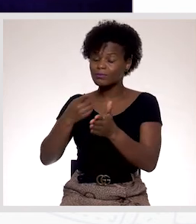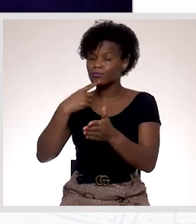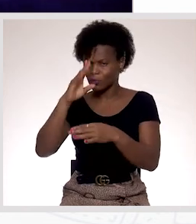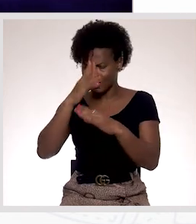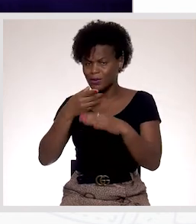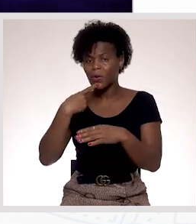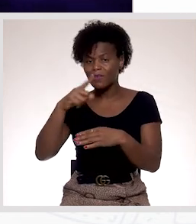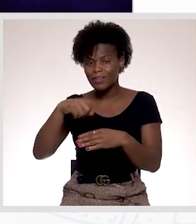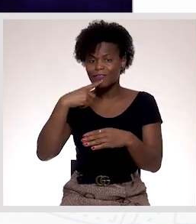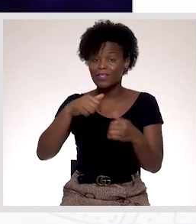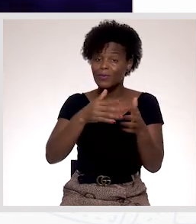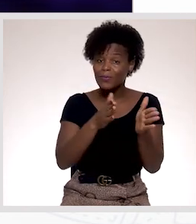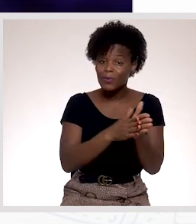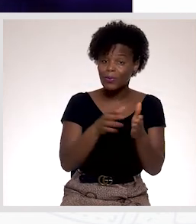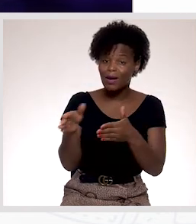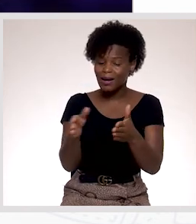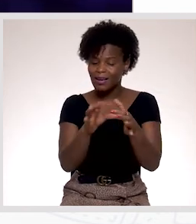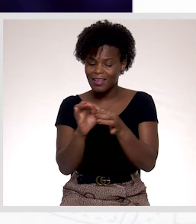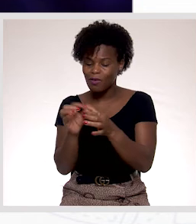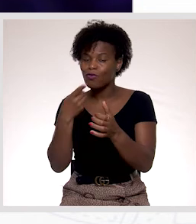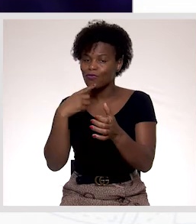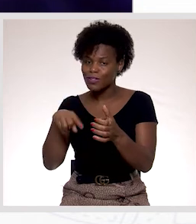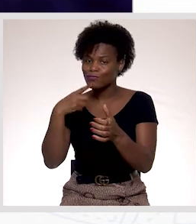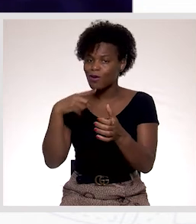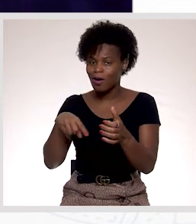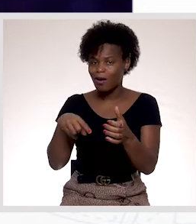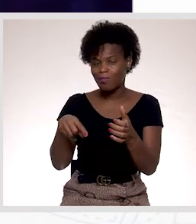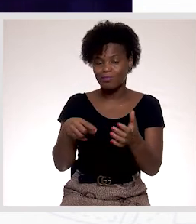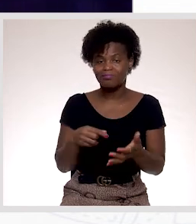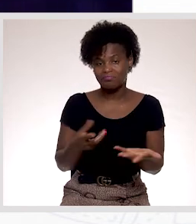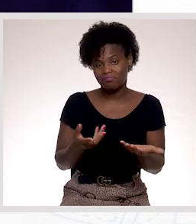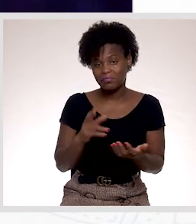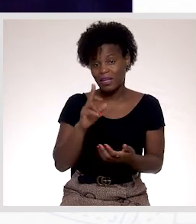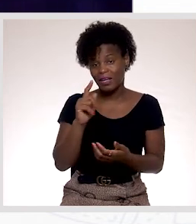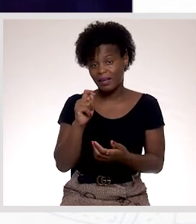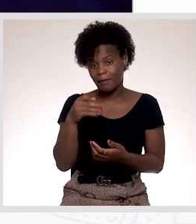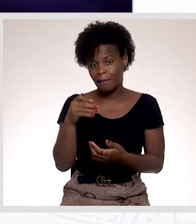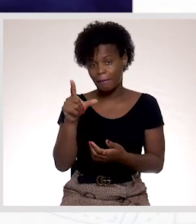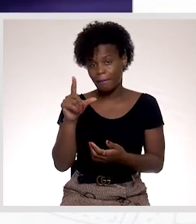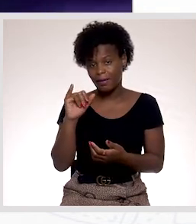repete até que toda a cadeia é replicada.